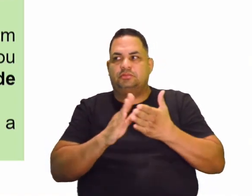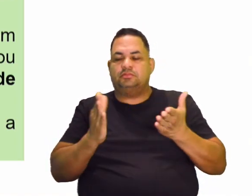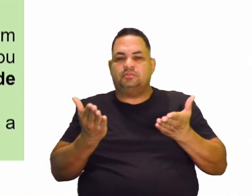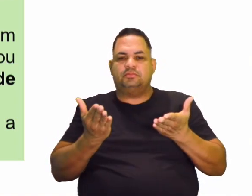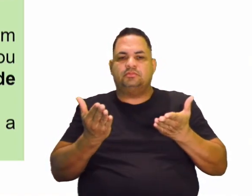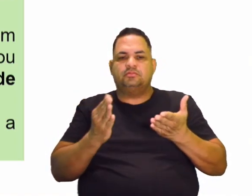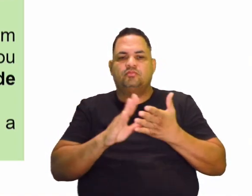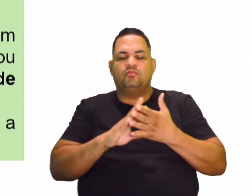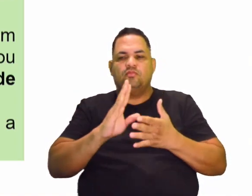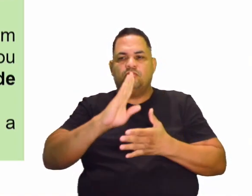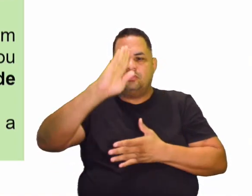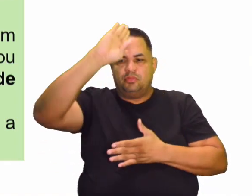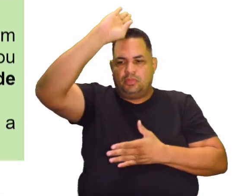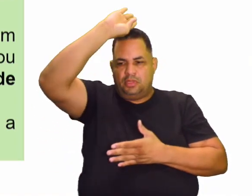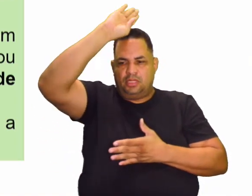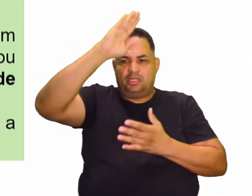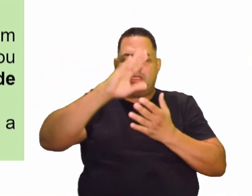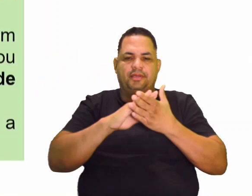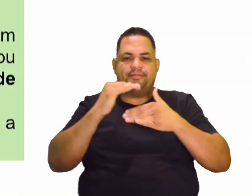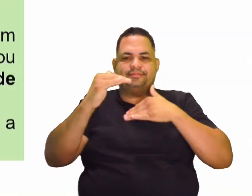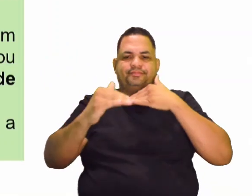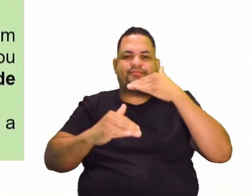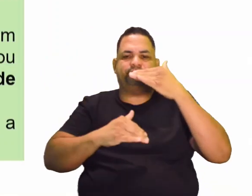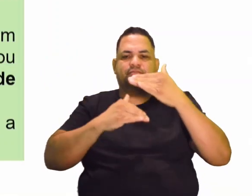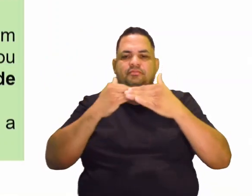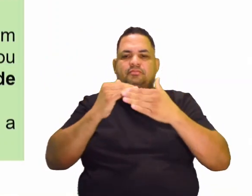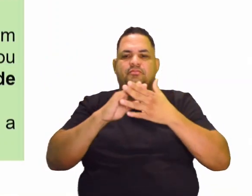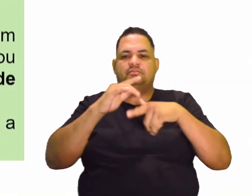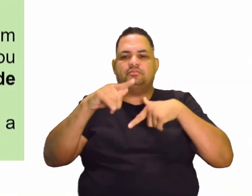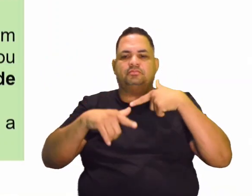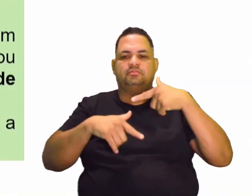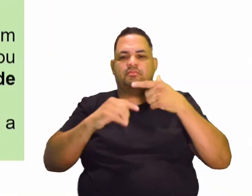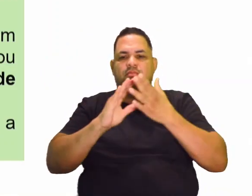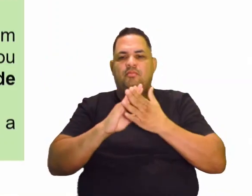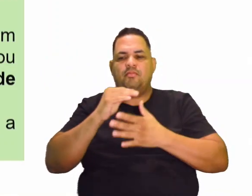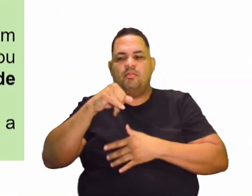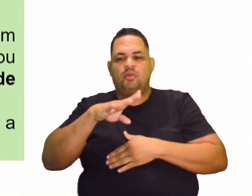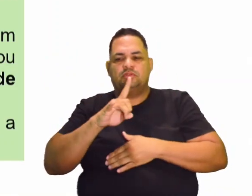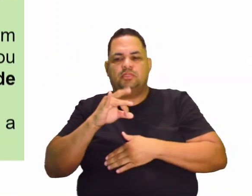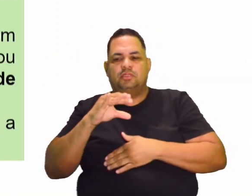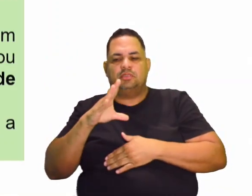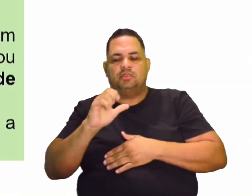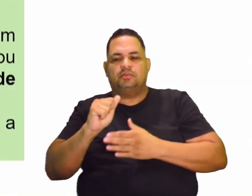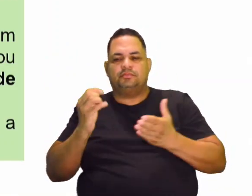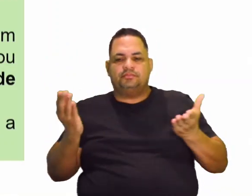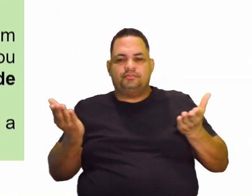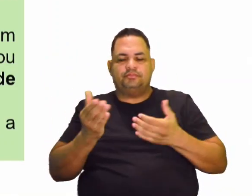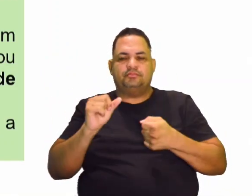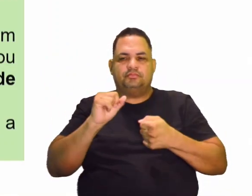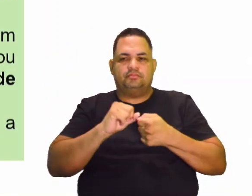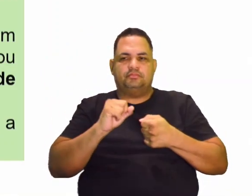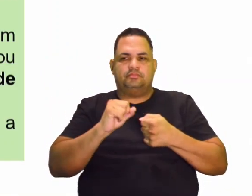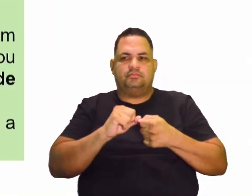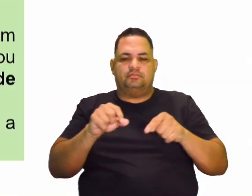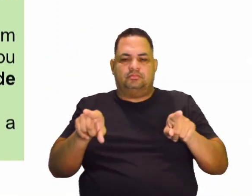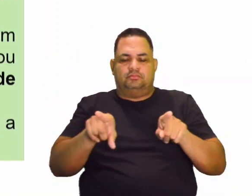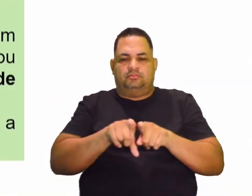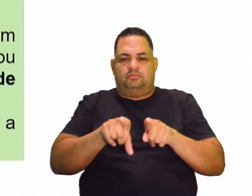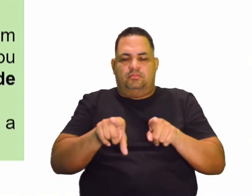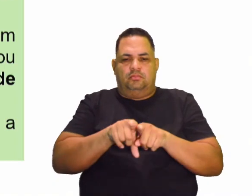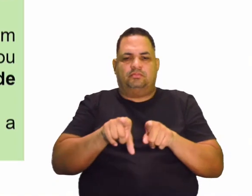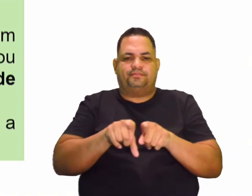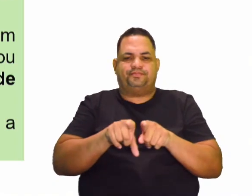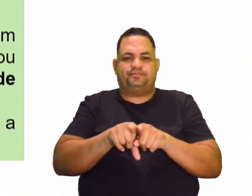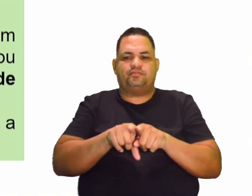o romano, desenvolveu trabalhos com o mosaico, hoje é feito também, né? É